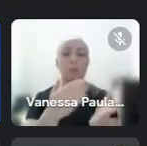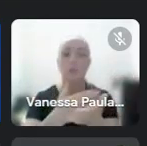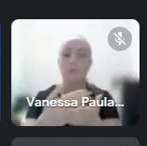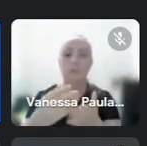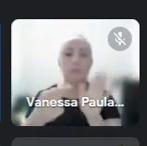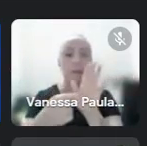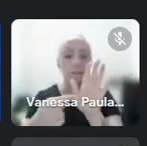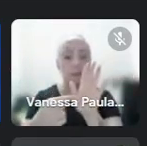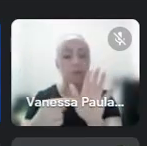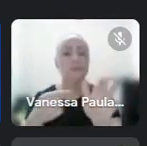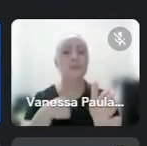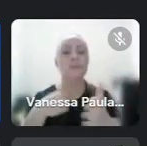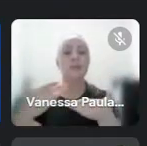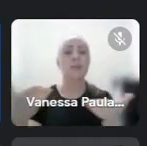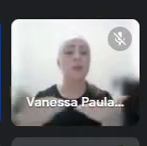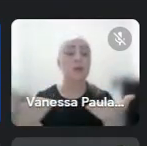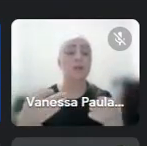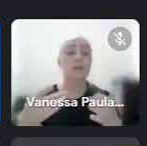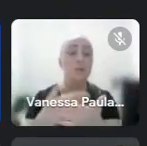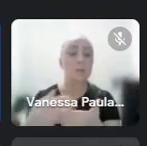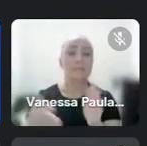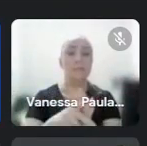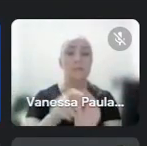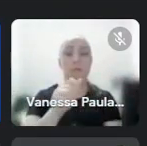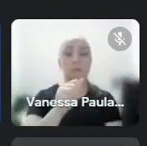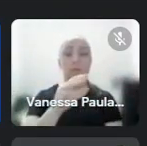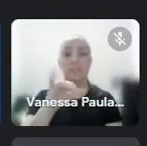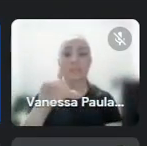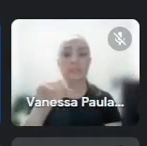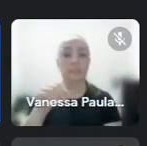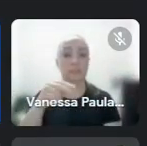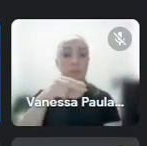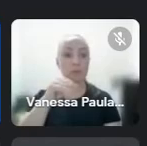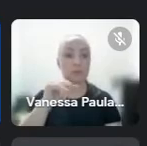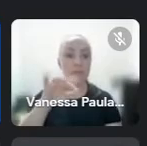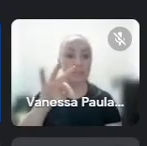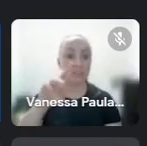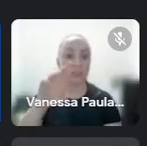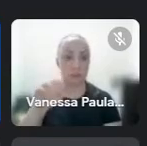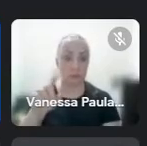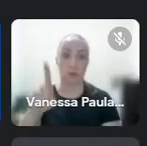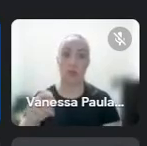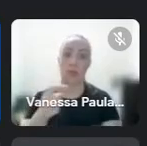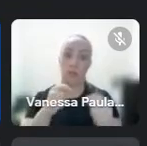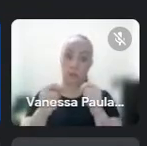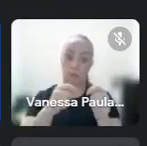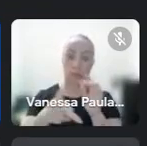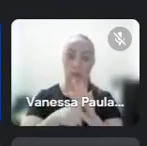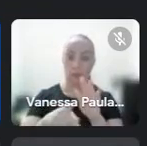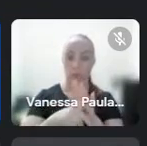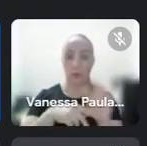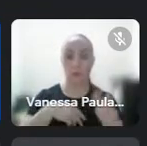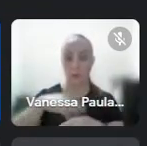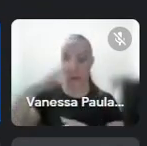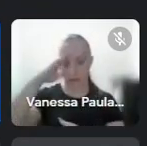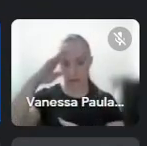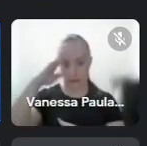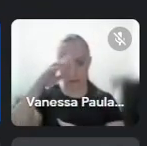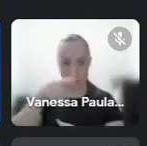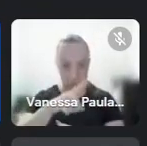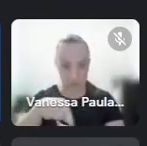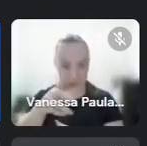tá, gente? Ácido nítrico, controlado pelo Exército. Então, você quer ácido nítrico, quer fazer digestão de